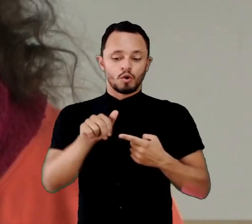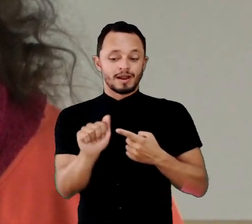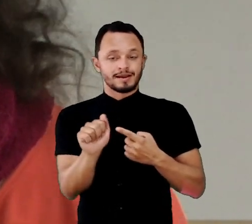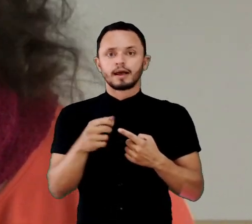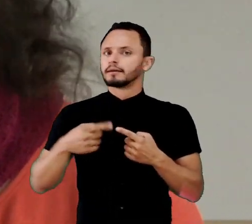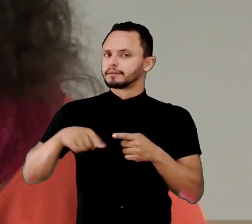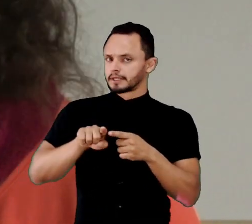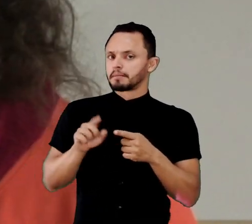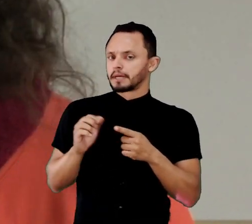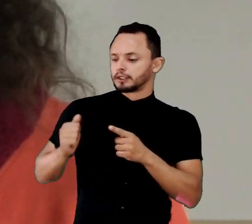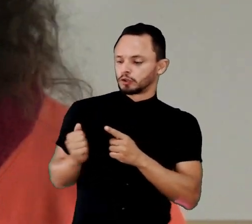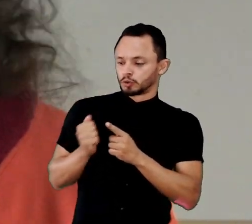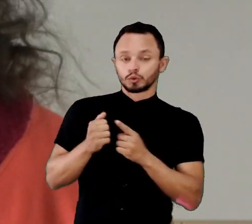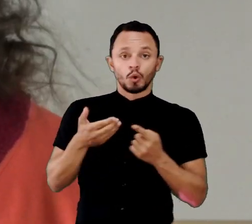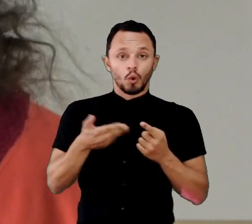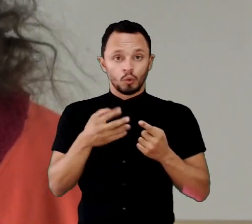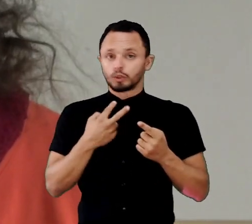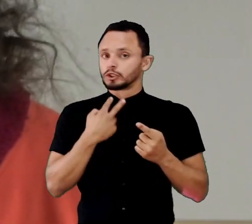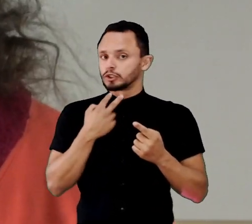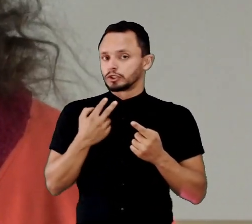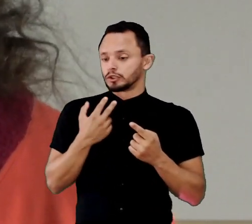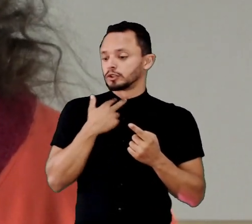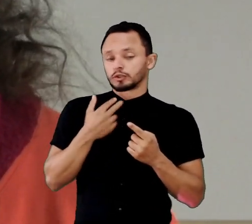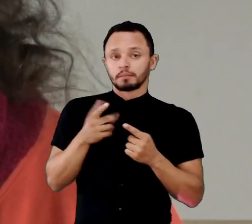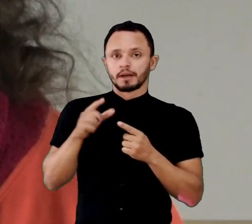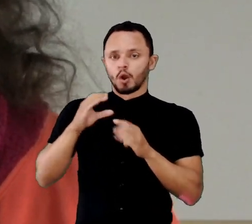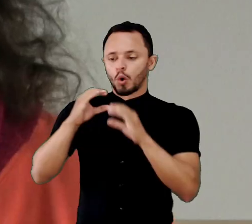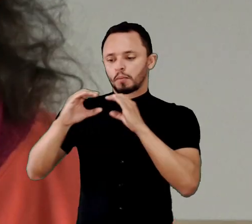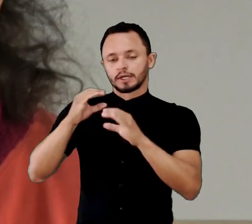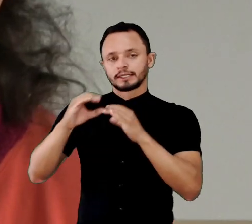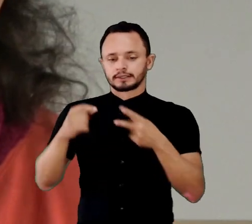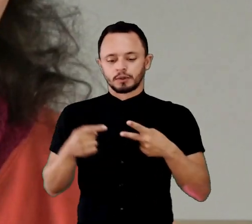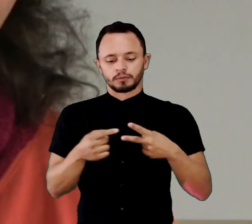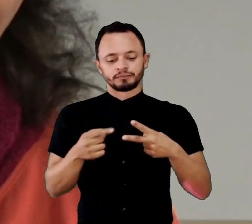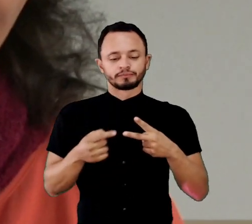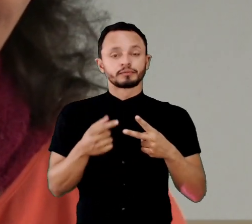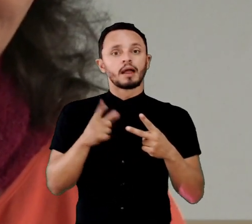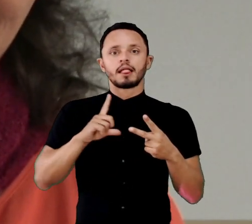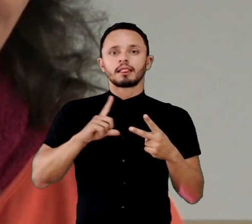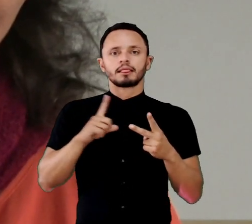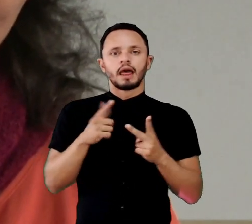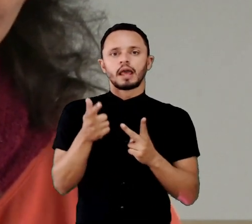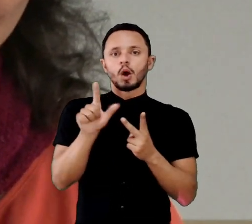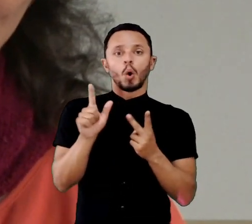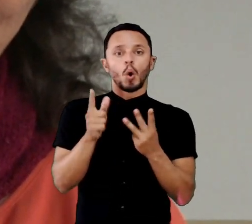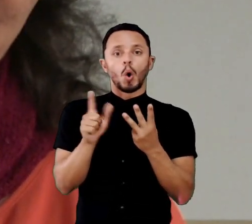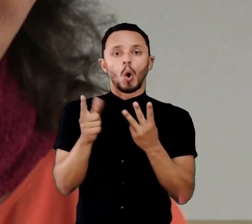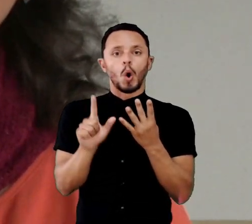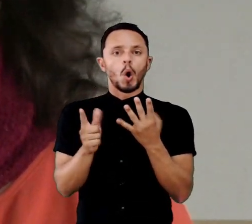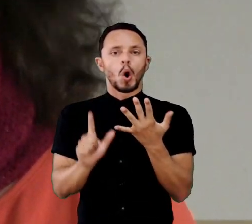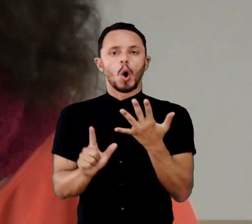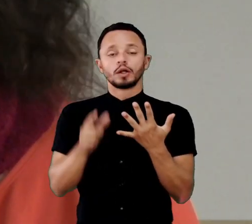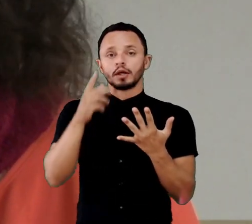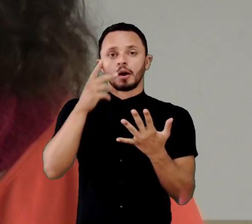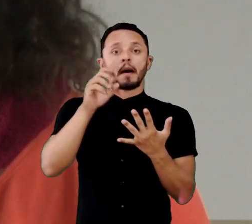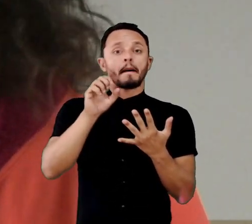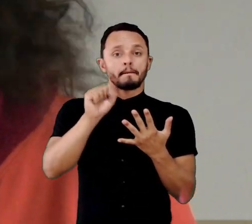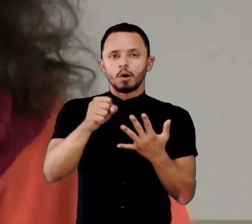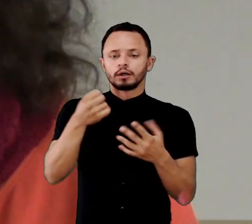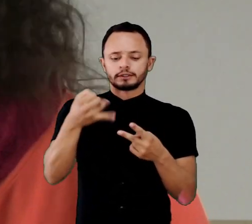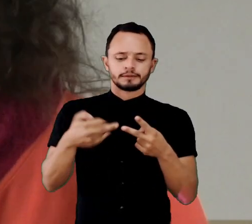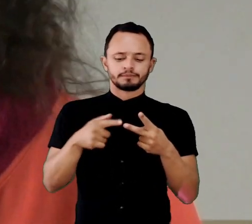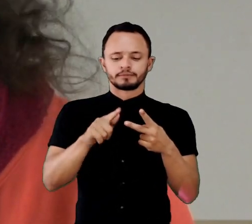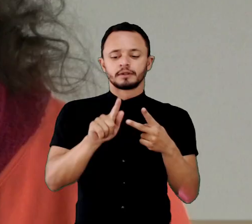também está com a gente, só não está aqui hoje, mas está na comunicação. E sei lá, tem tantos outros que eu poderia